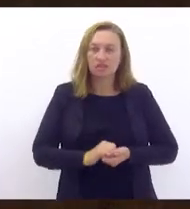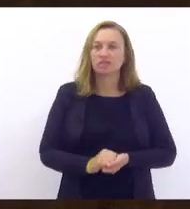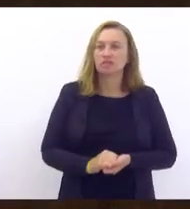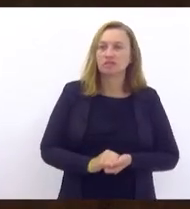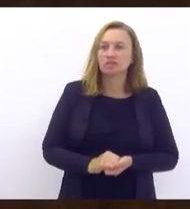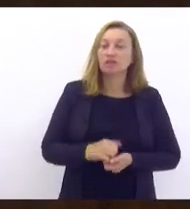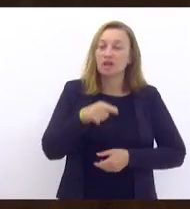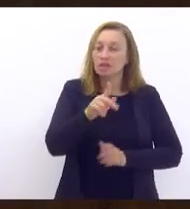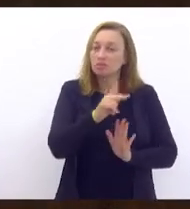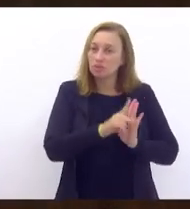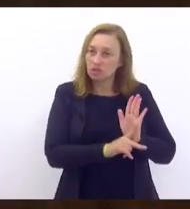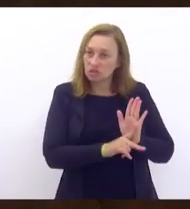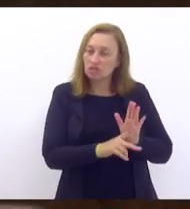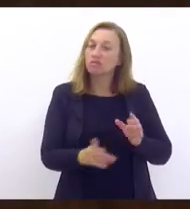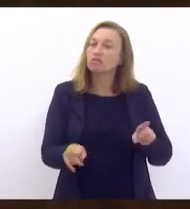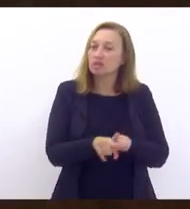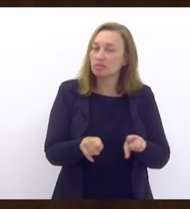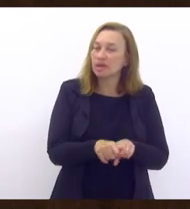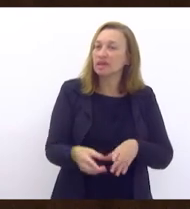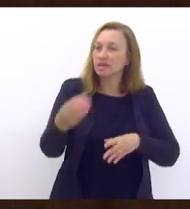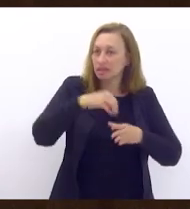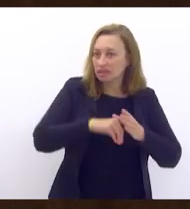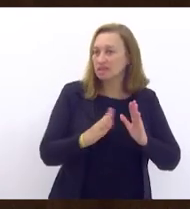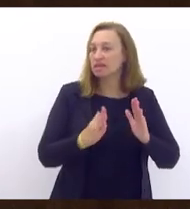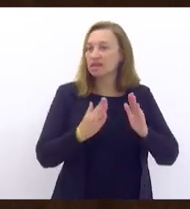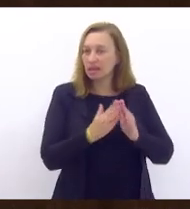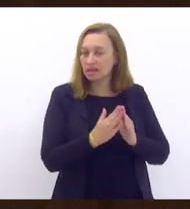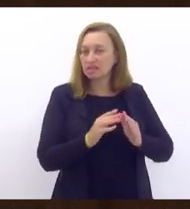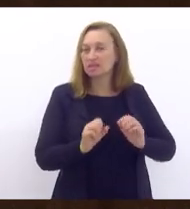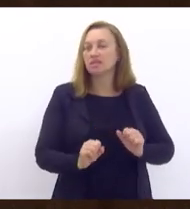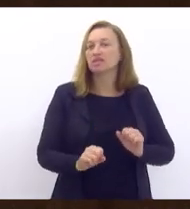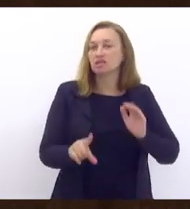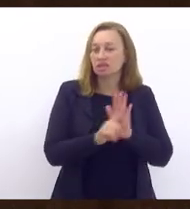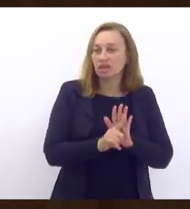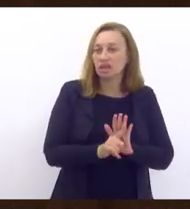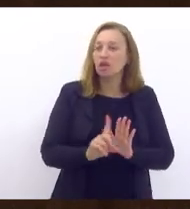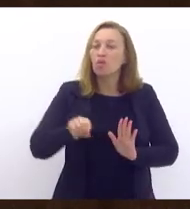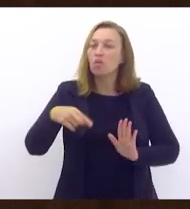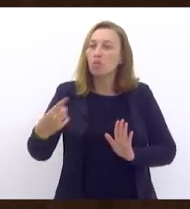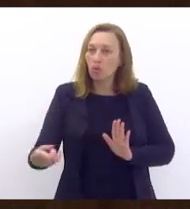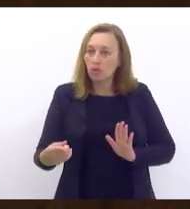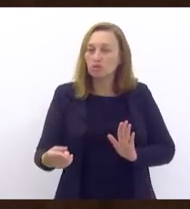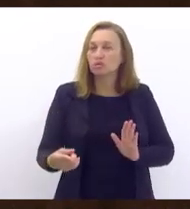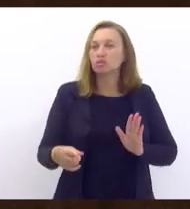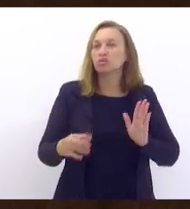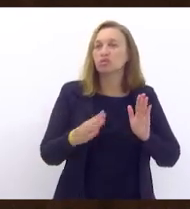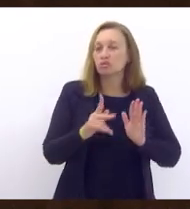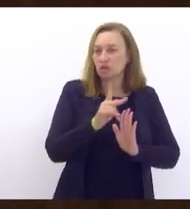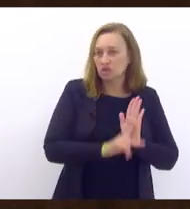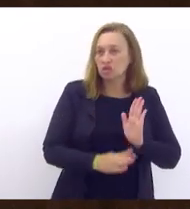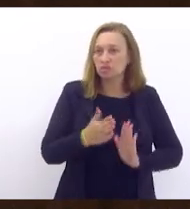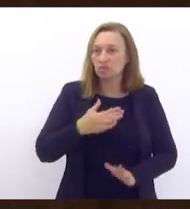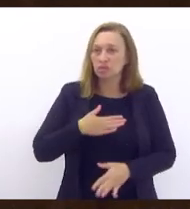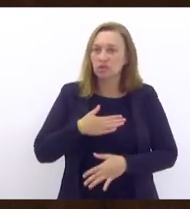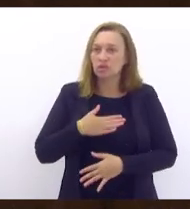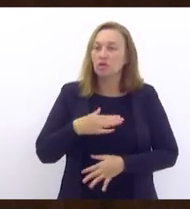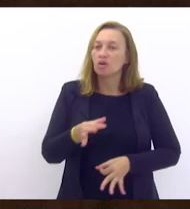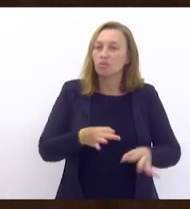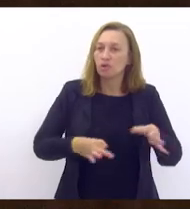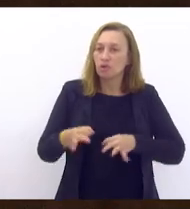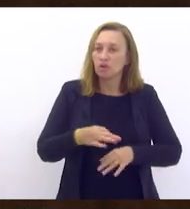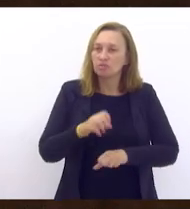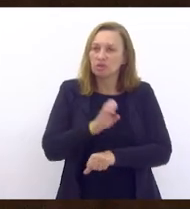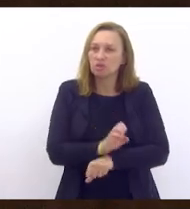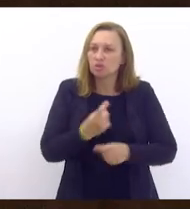desse projeto, tramita também nessa Casa Legislativa um outro projeto de minha autoria, que é o Programa Estadual